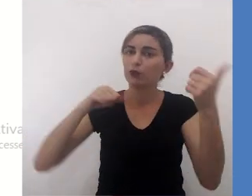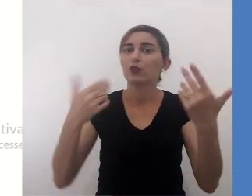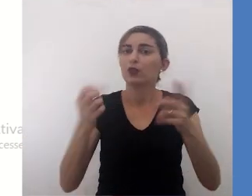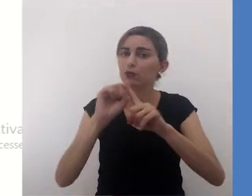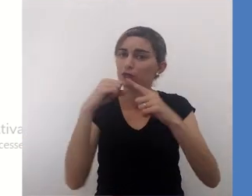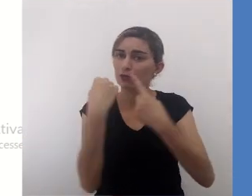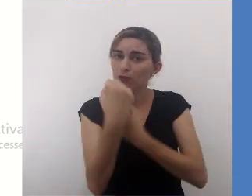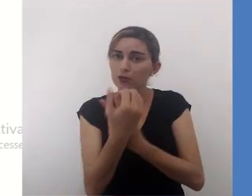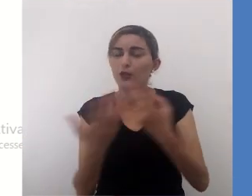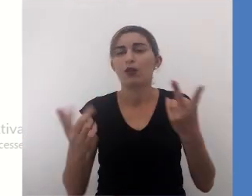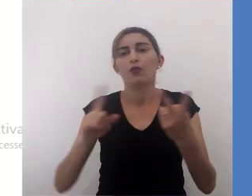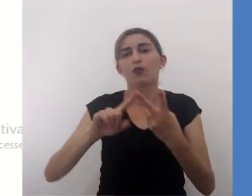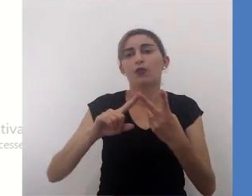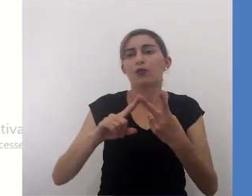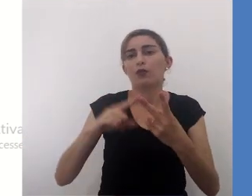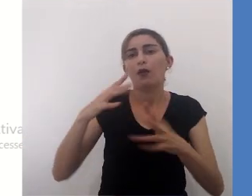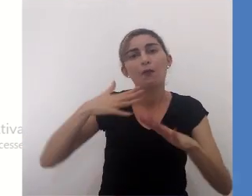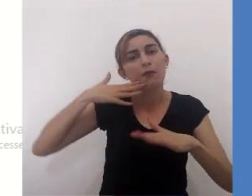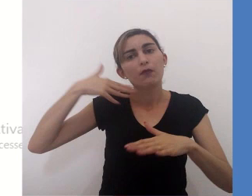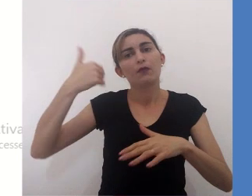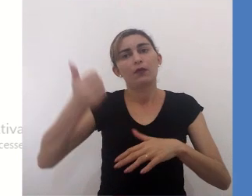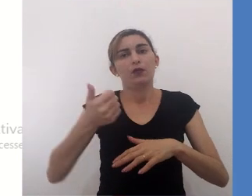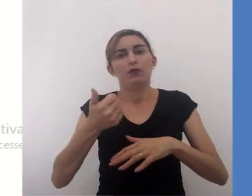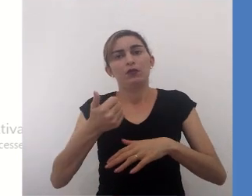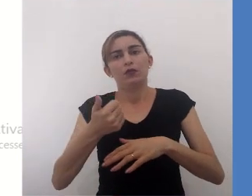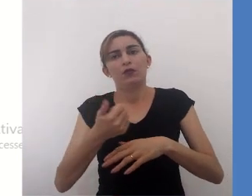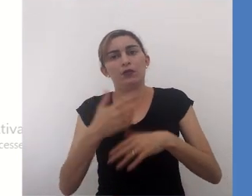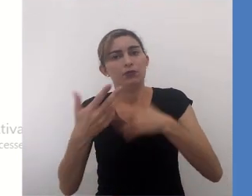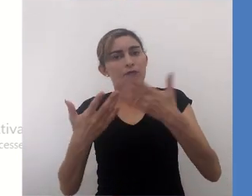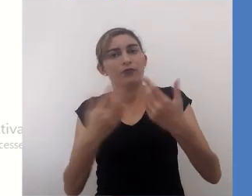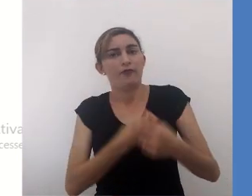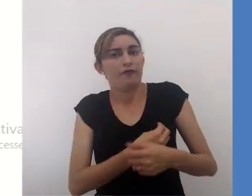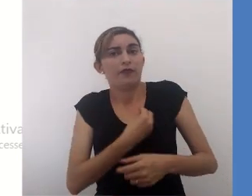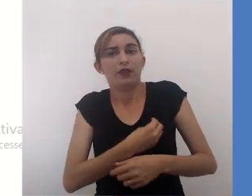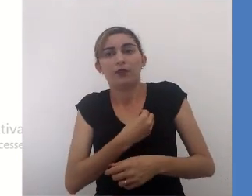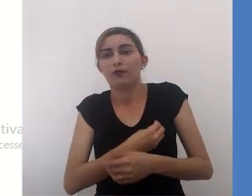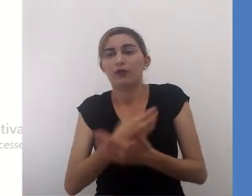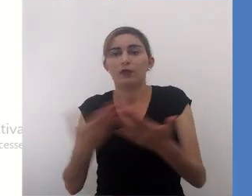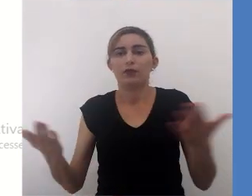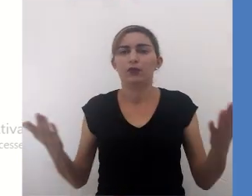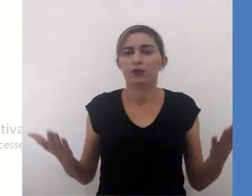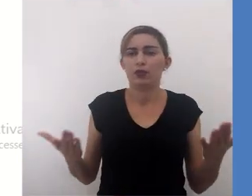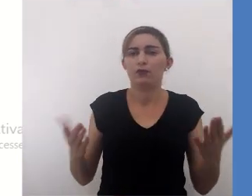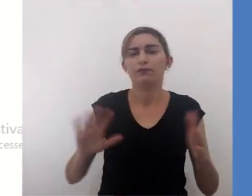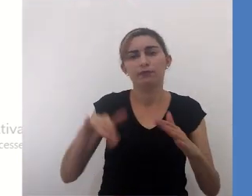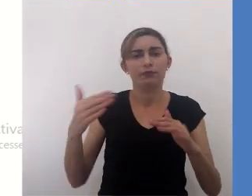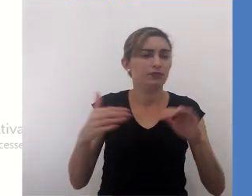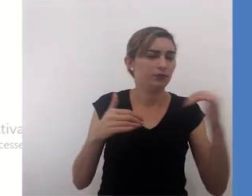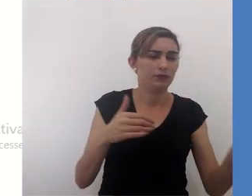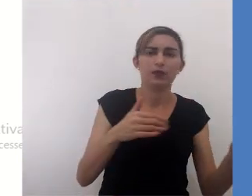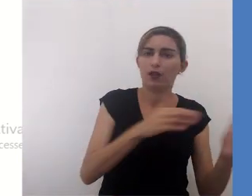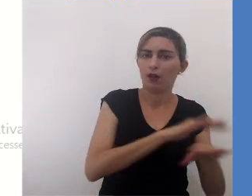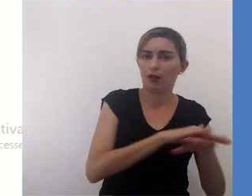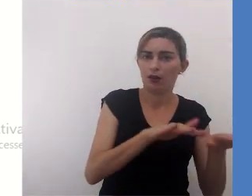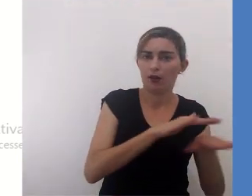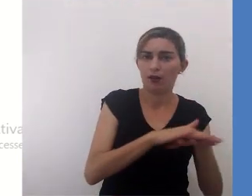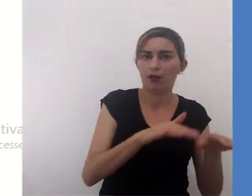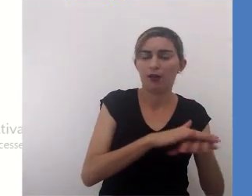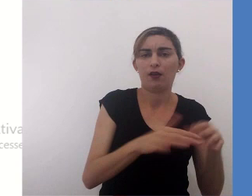transformações sociais que melhorassem as condições de vida. De um lado, um queria acabar com